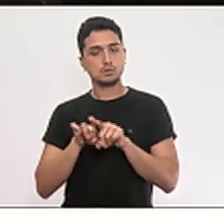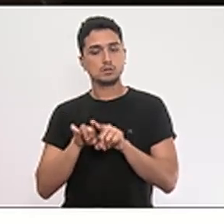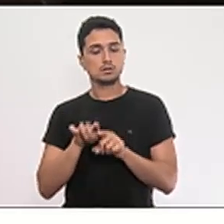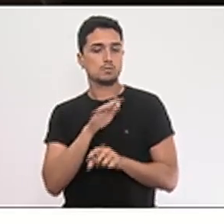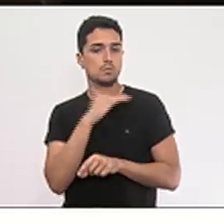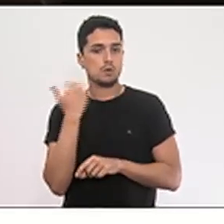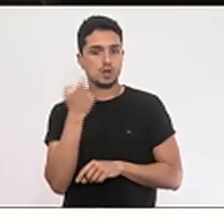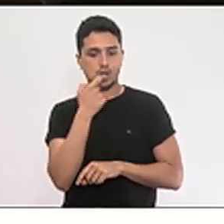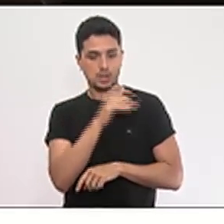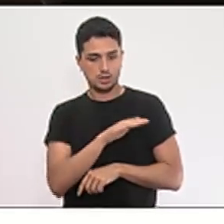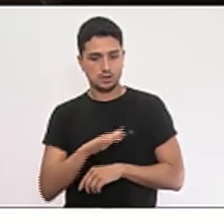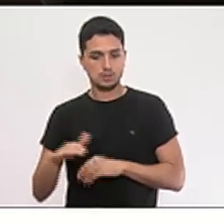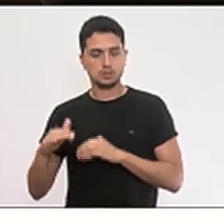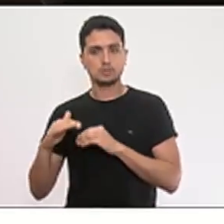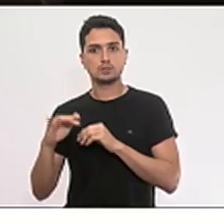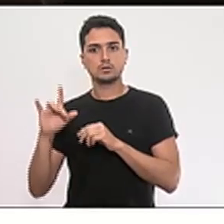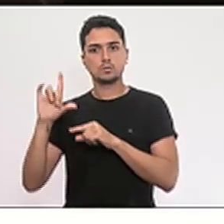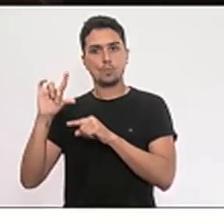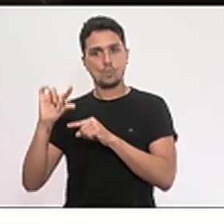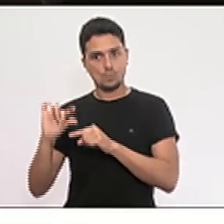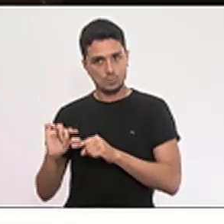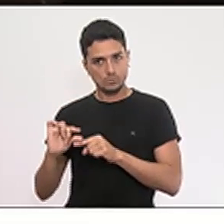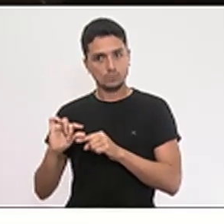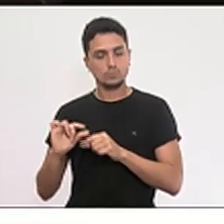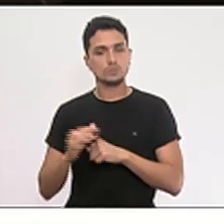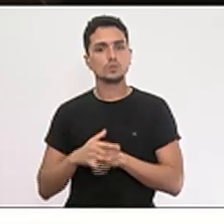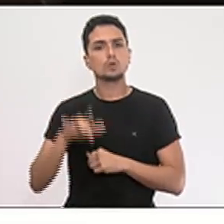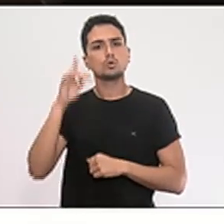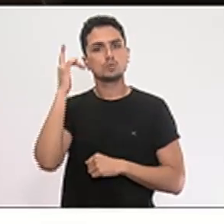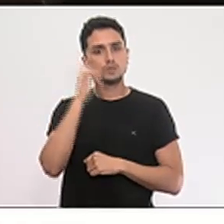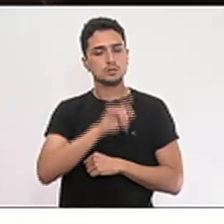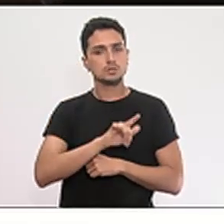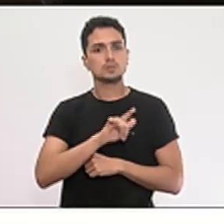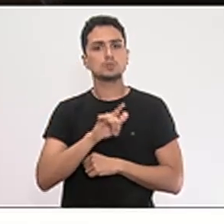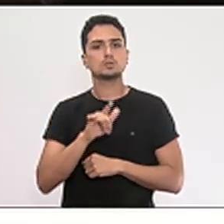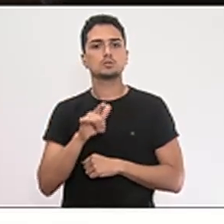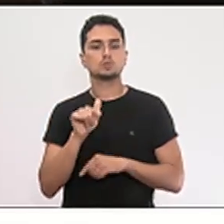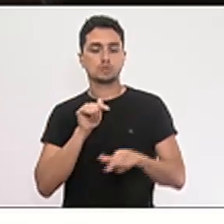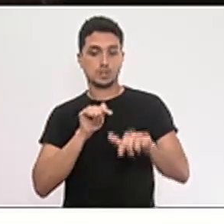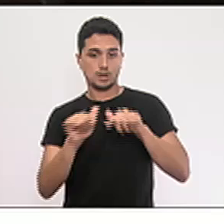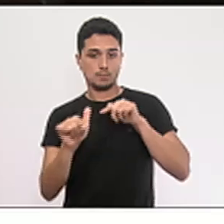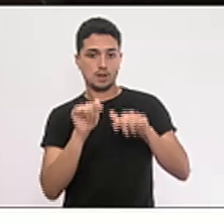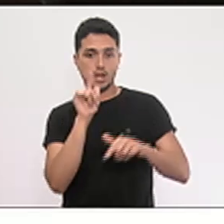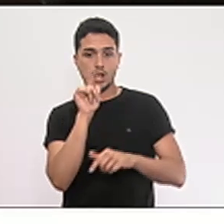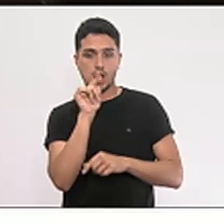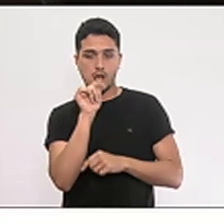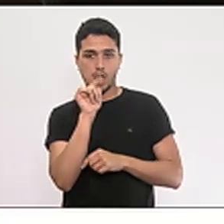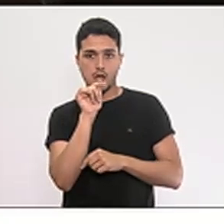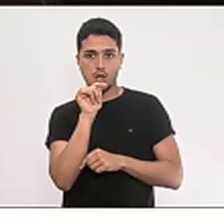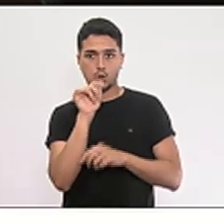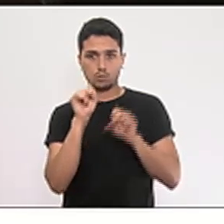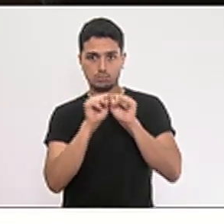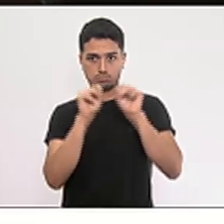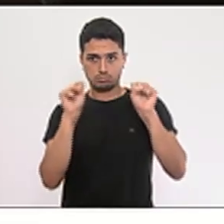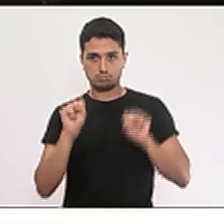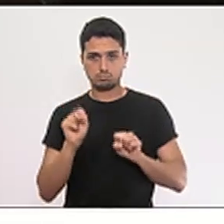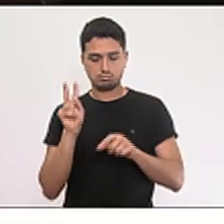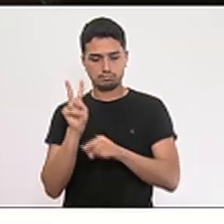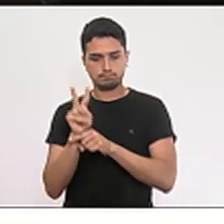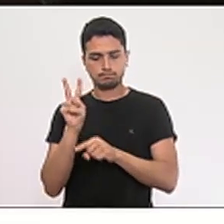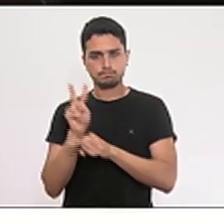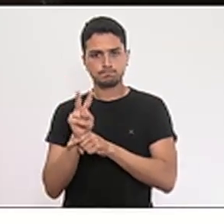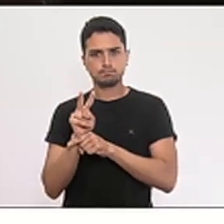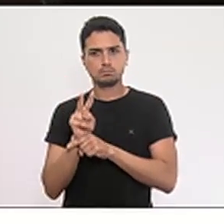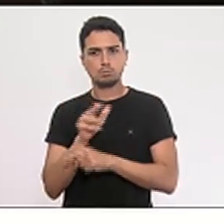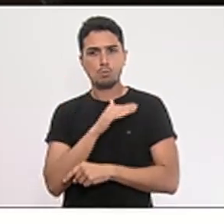Ficamos, desde que começamos com os serviços de saneamento, com a curva de mortalidade infantil crescendo.